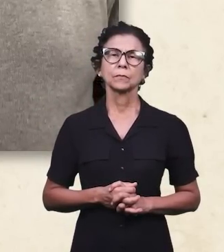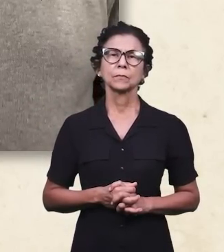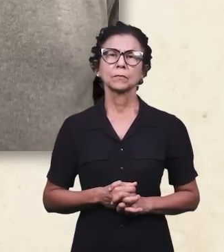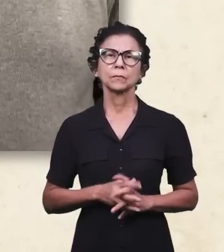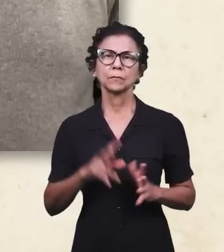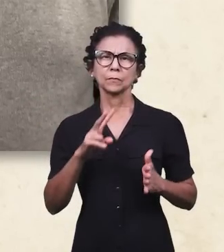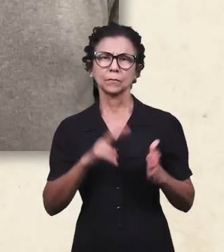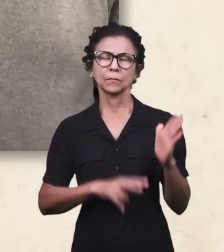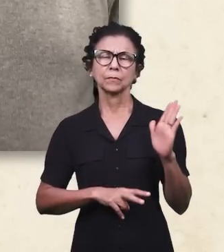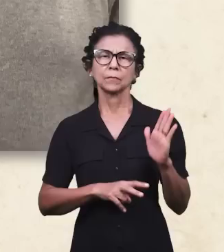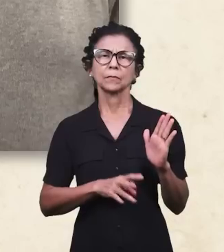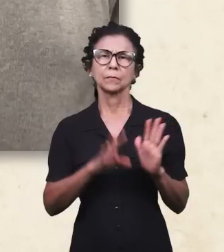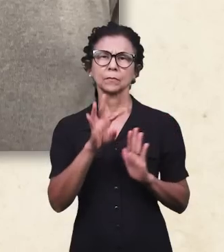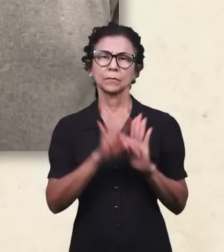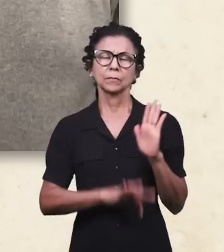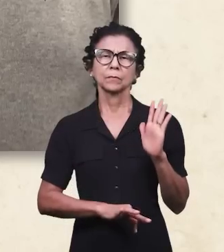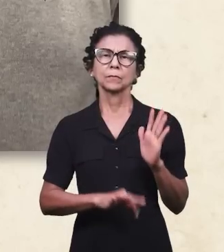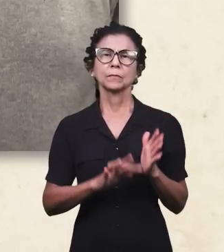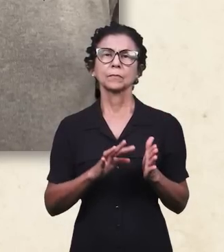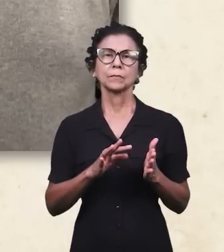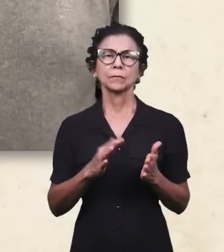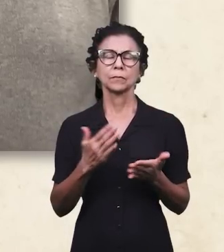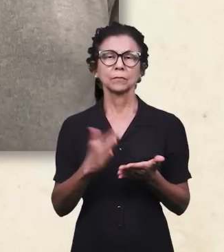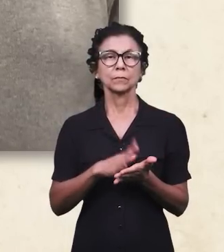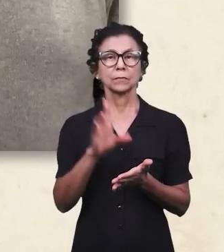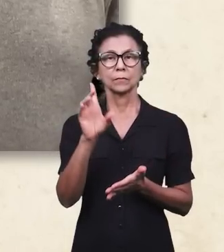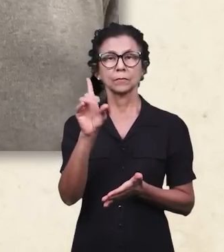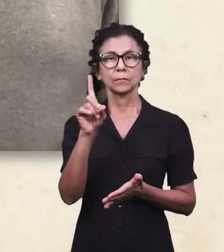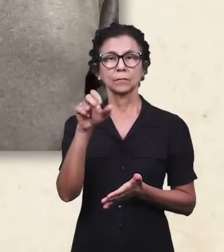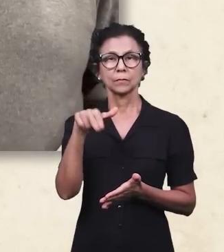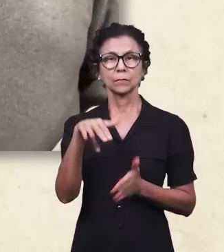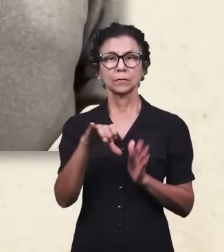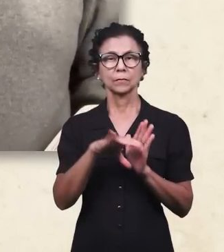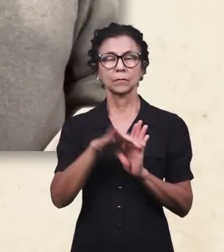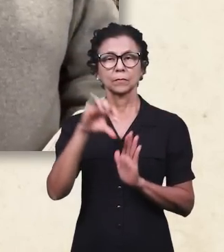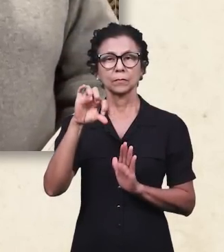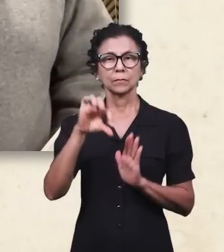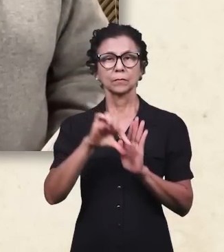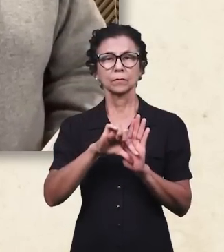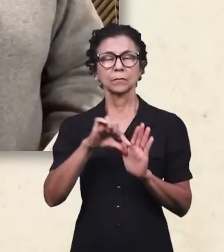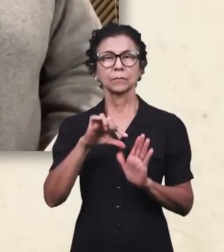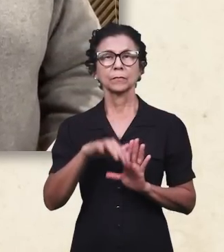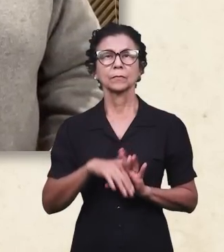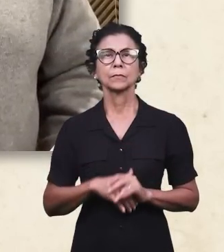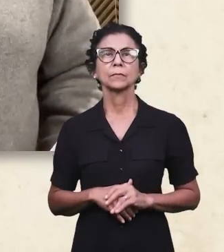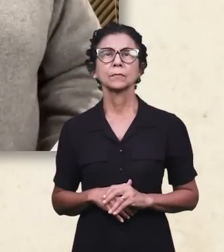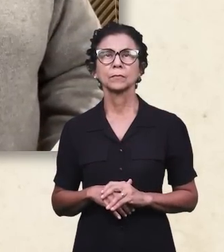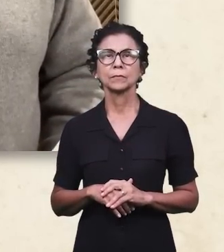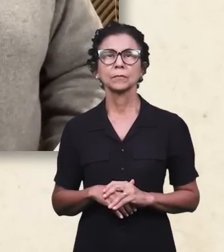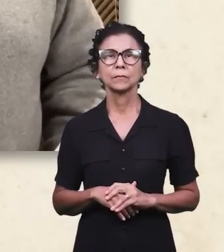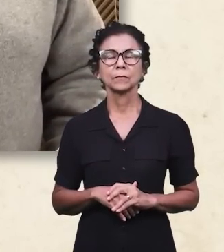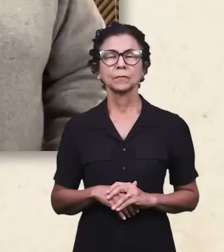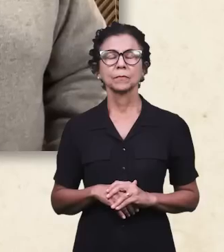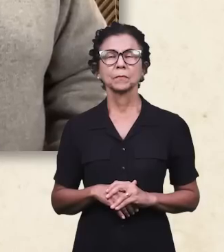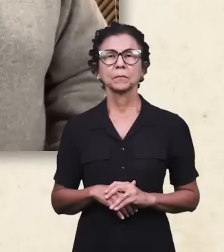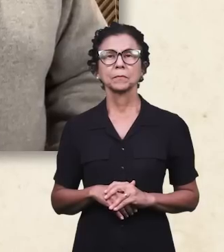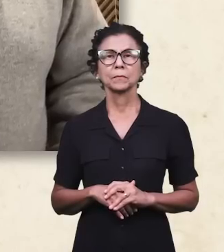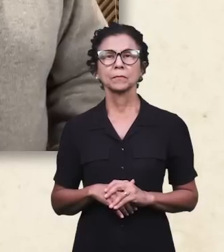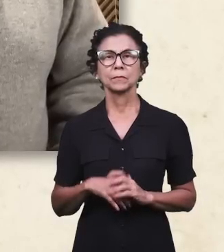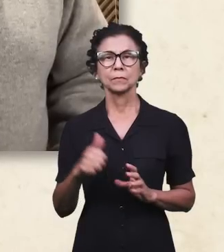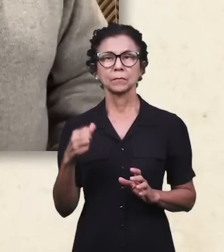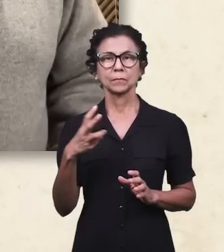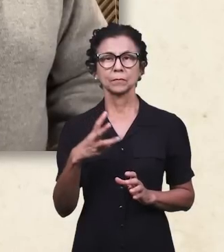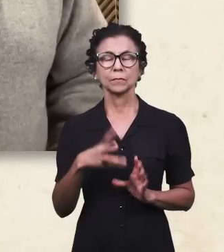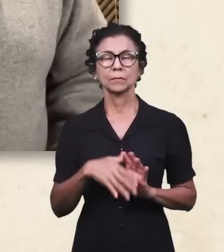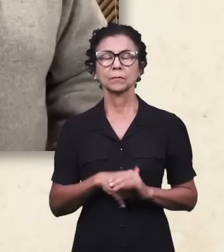da palavra do Senhor que está no livro de Daniel, no capítulo 9, no verso 3. E eu dirigi o meu rosto